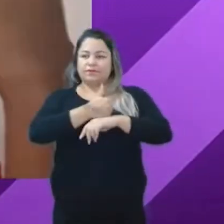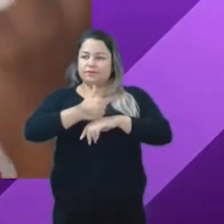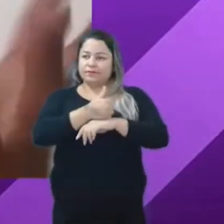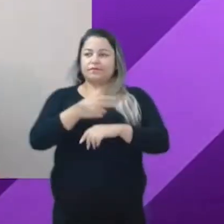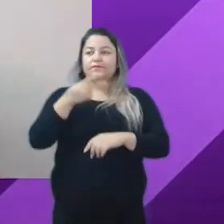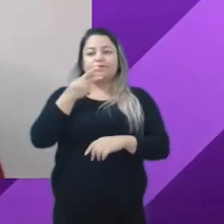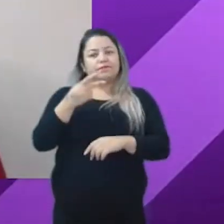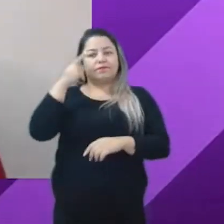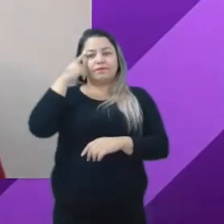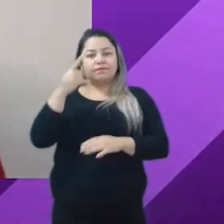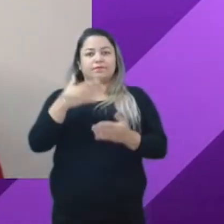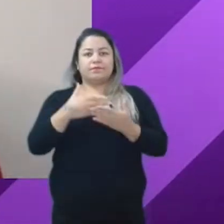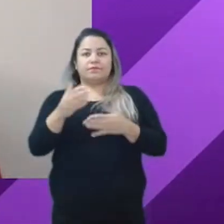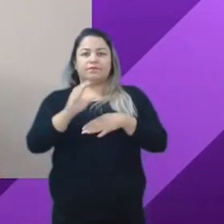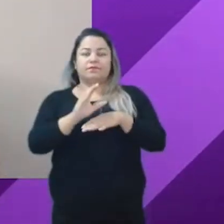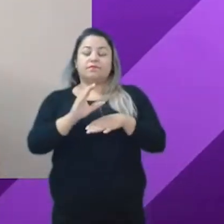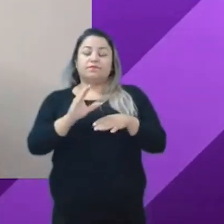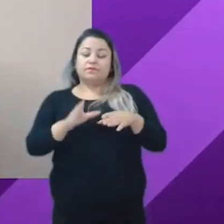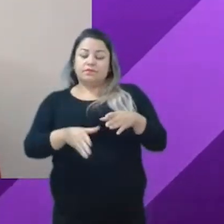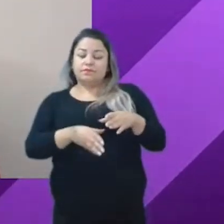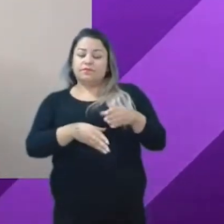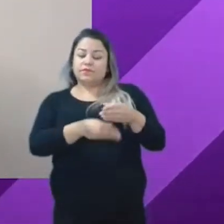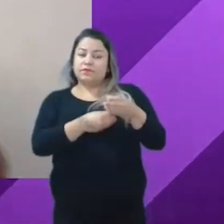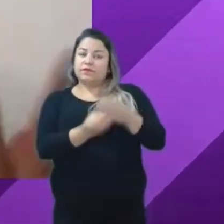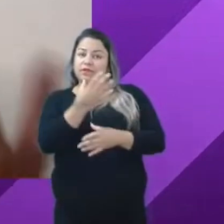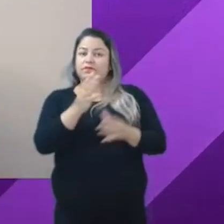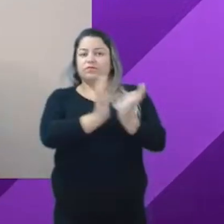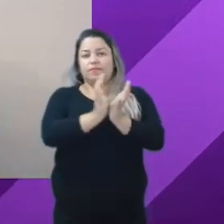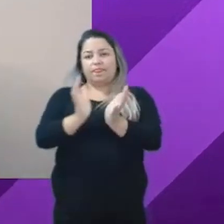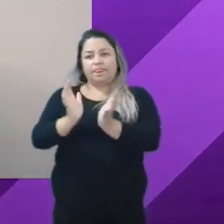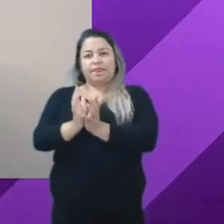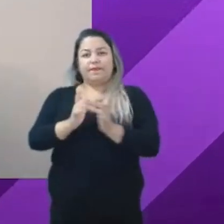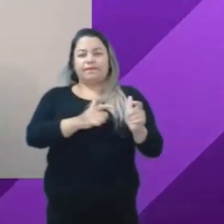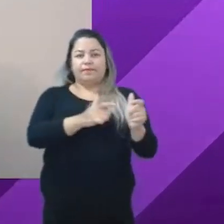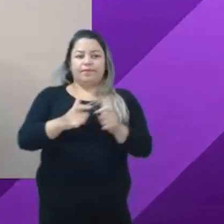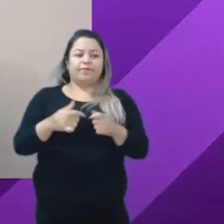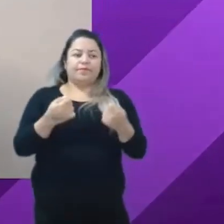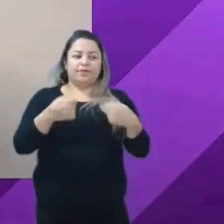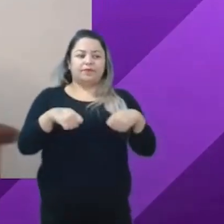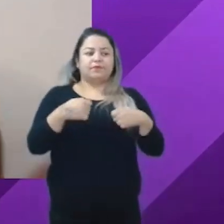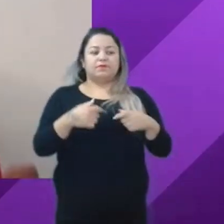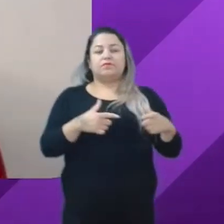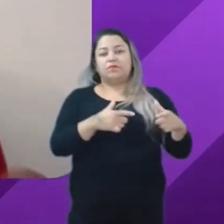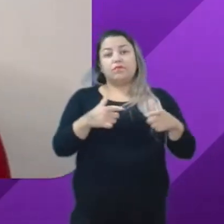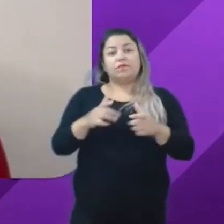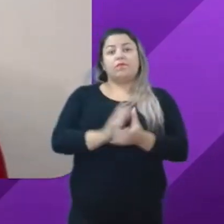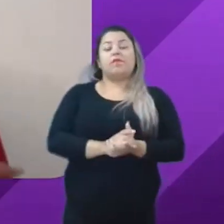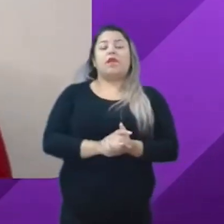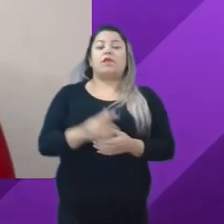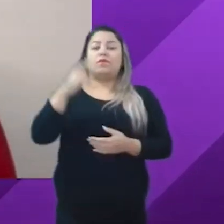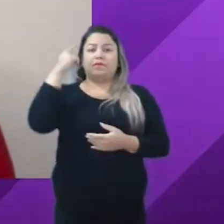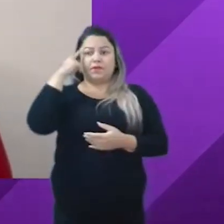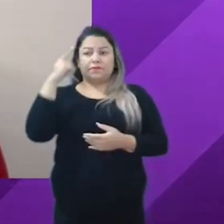começo a pensar em constituição de equipe, é aí que eu começo a pensar nos espaços que eu preciso ocupar, é aí que eu começo a pensar